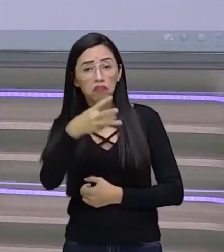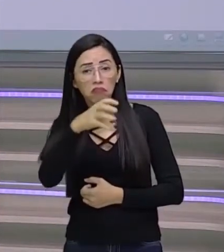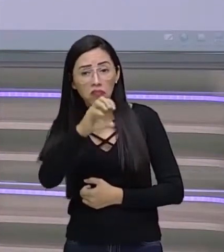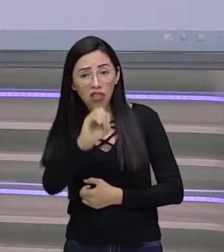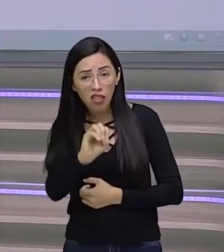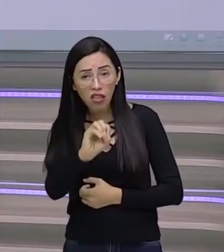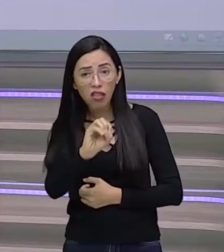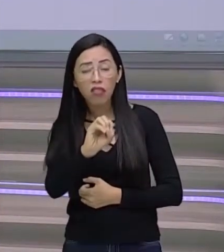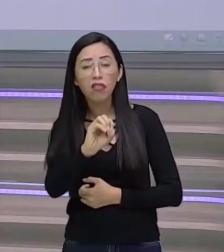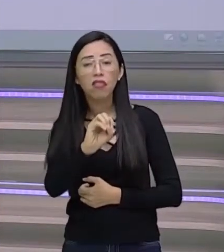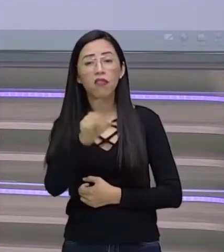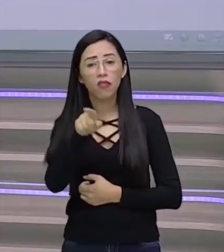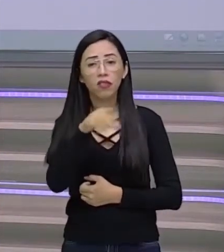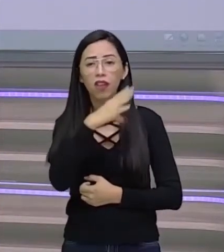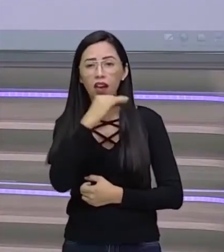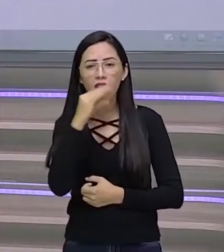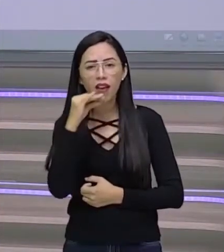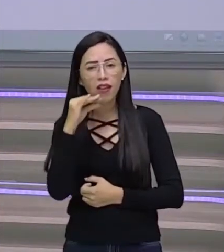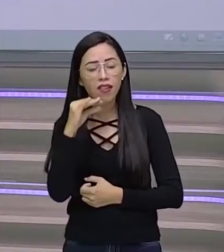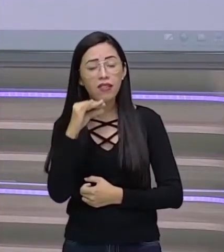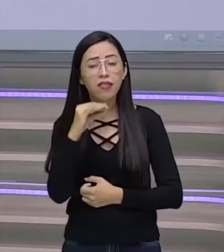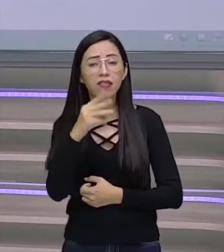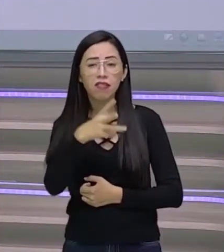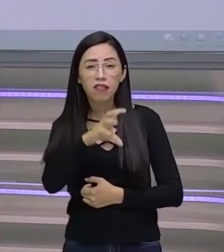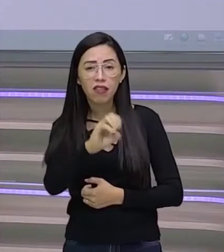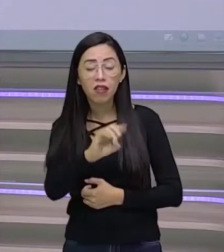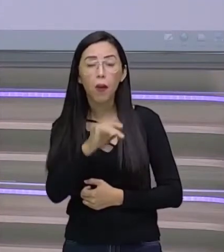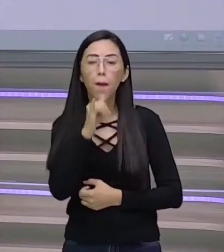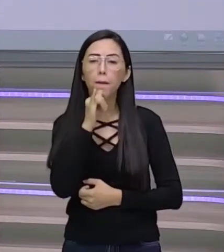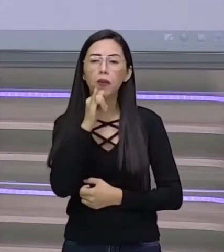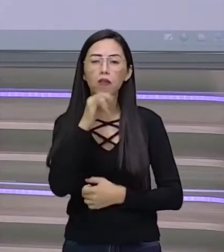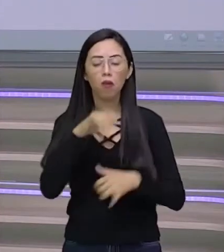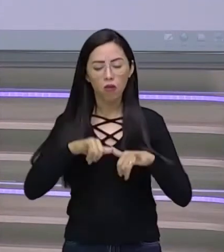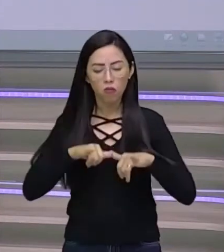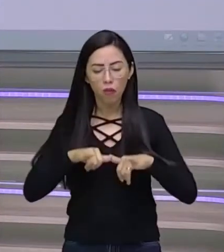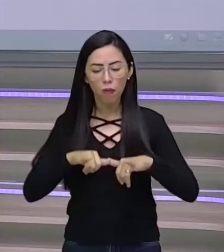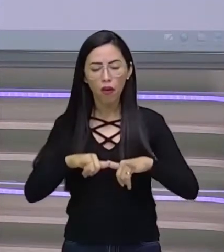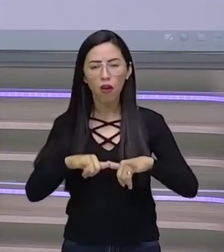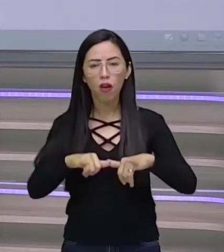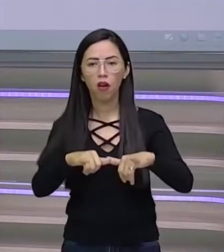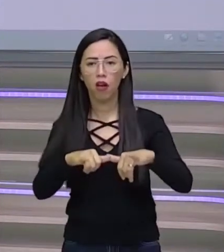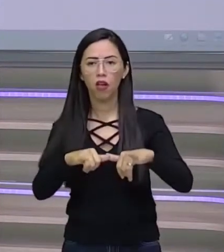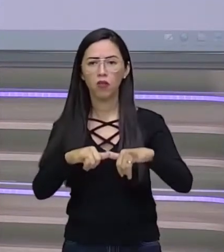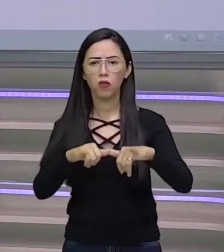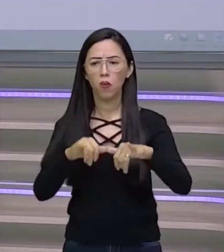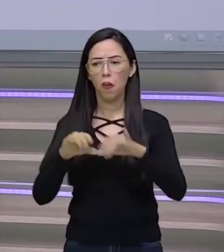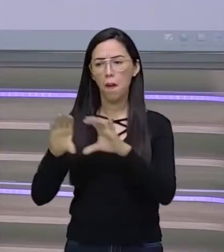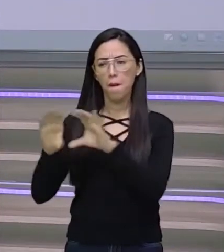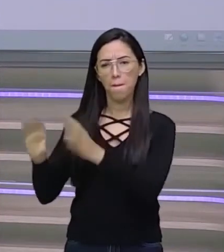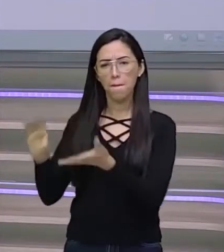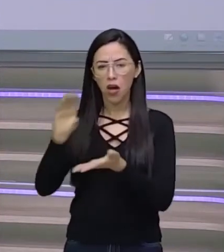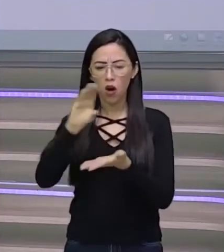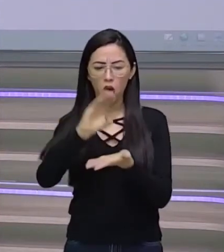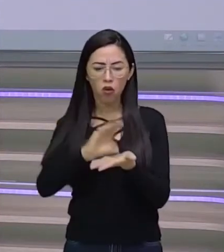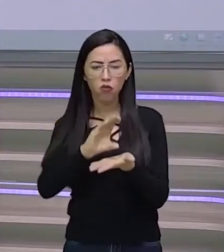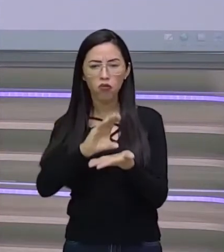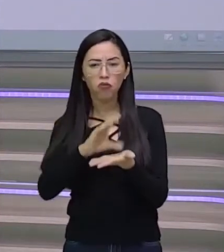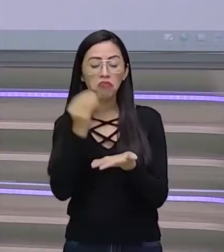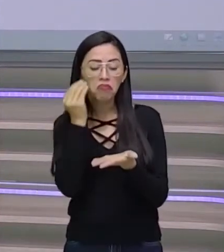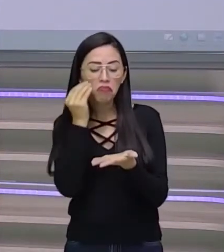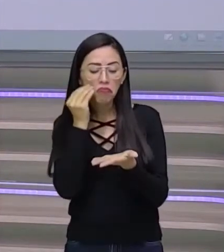bem pequena. Quando você pega no supermercado um pacote de café, 1 quilo, então são 1000